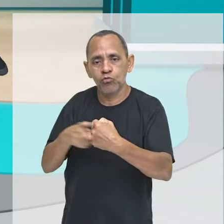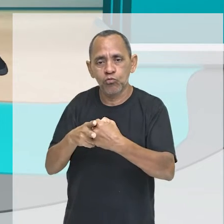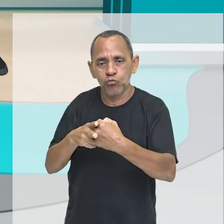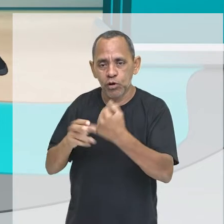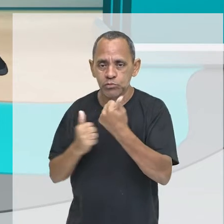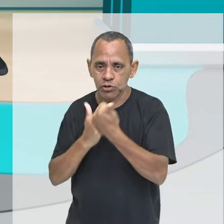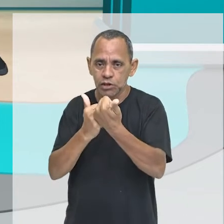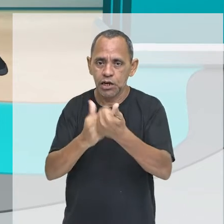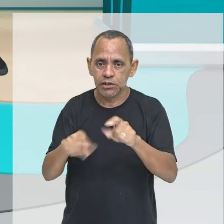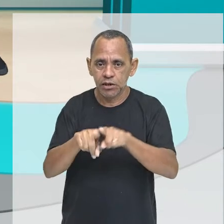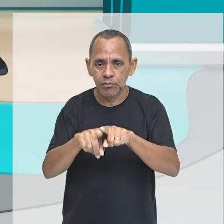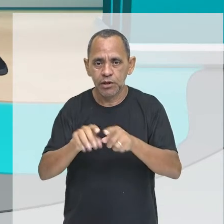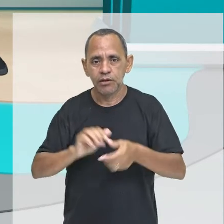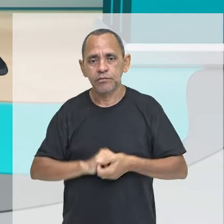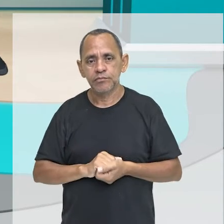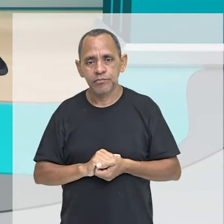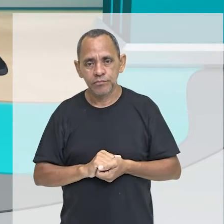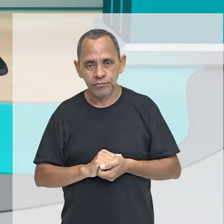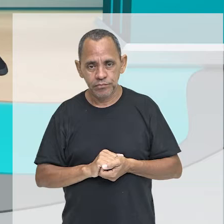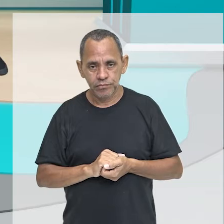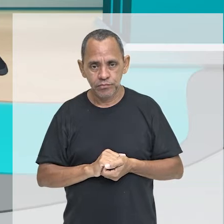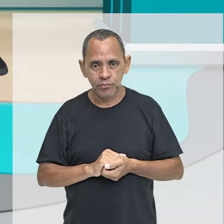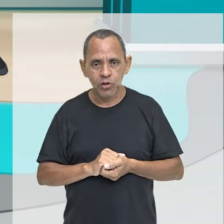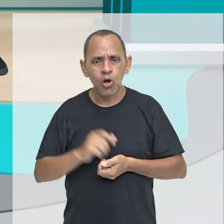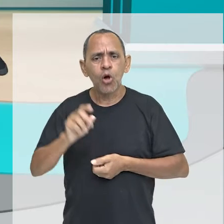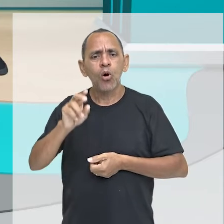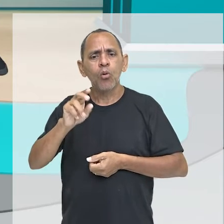frase afirmativa para negativa, o que